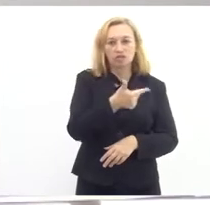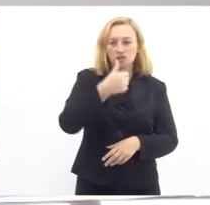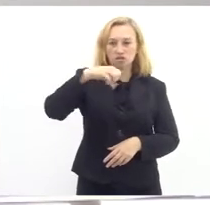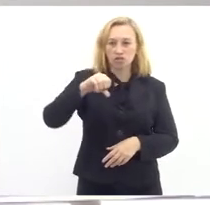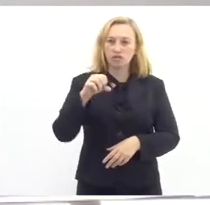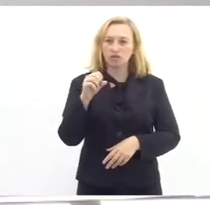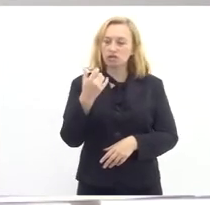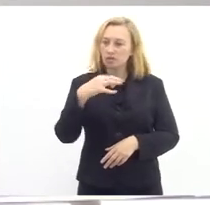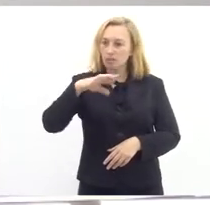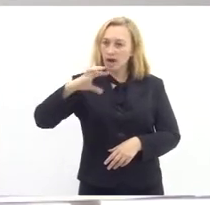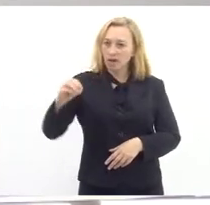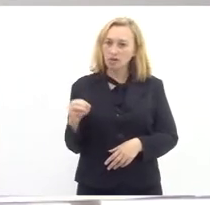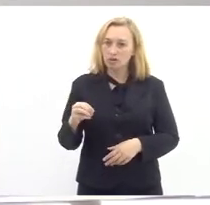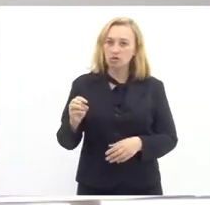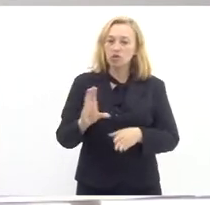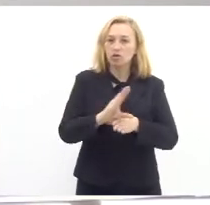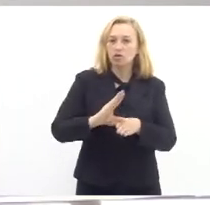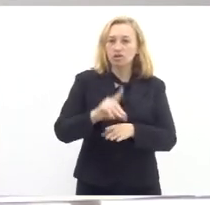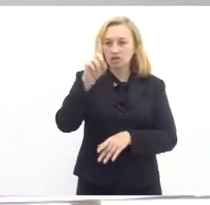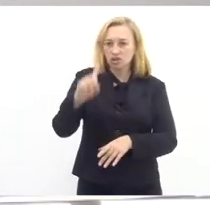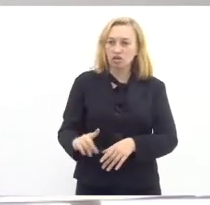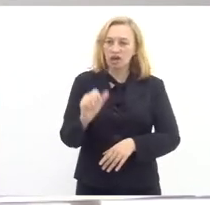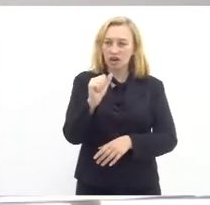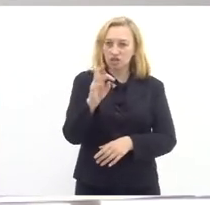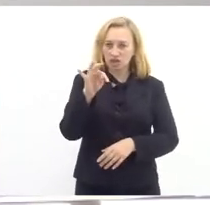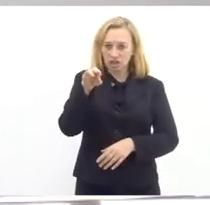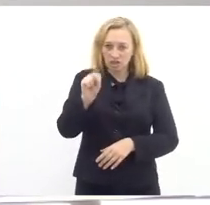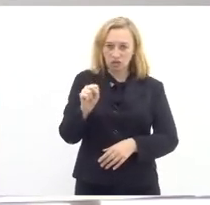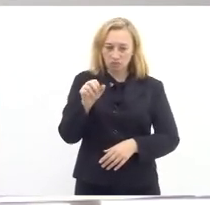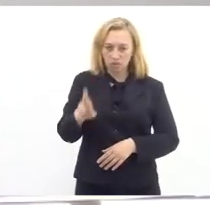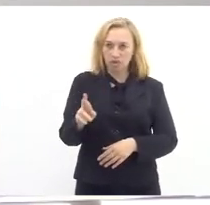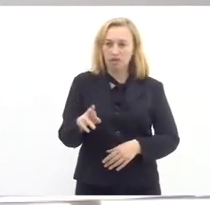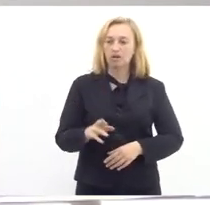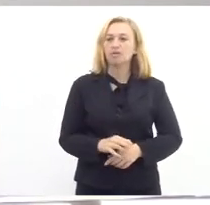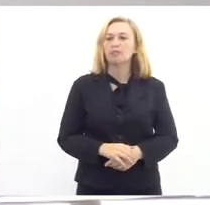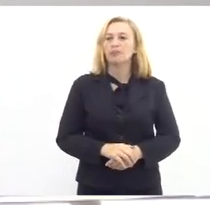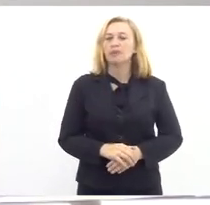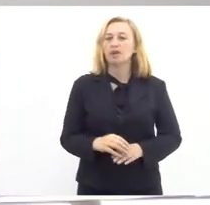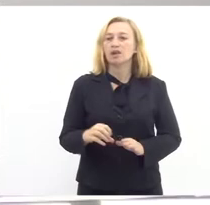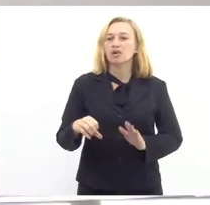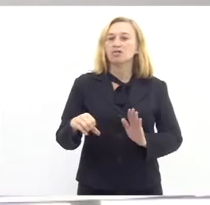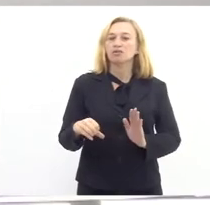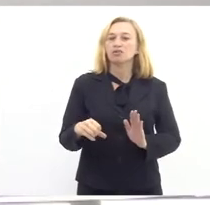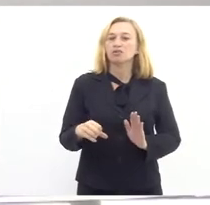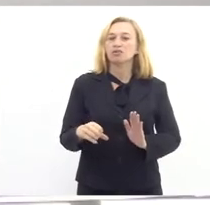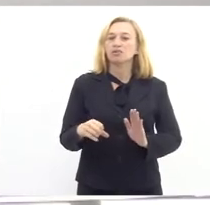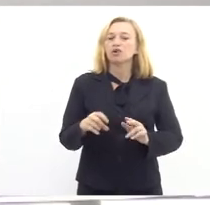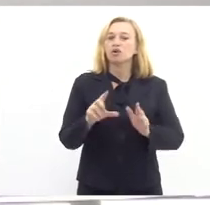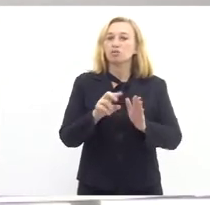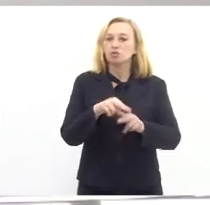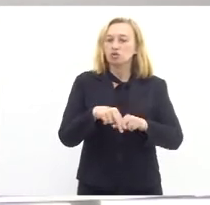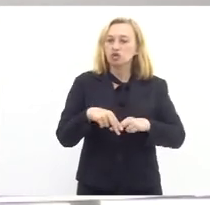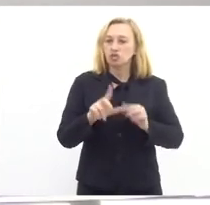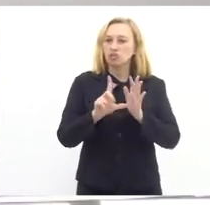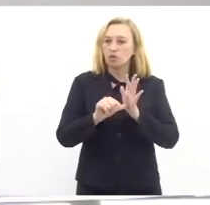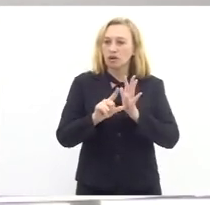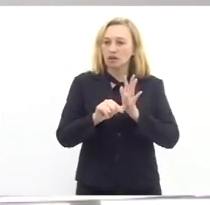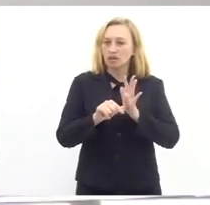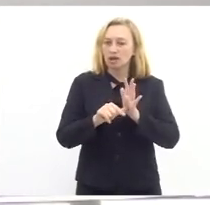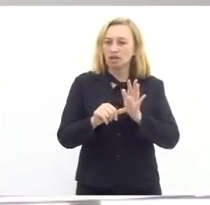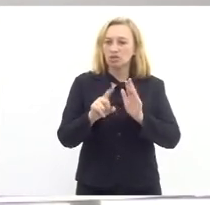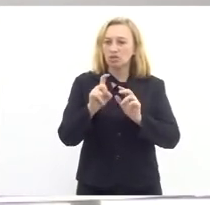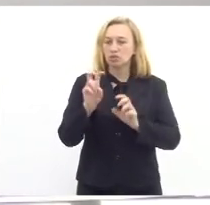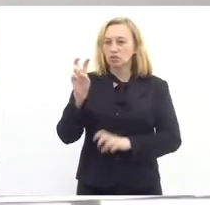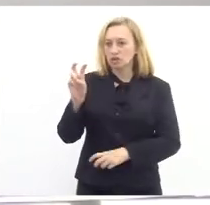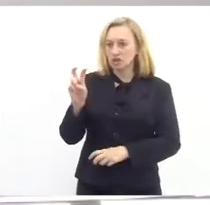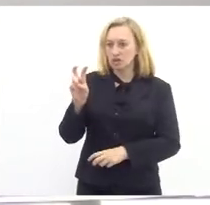março, pelo Conselho Diretor da GETRANSP. As penalidades foram impostas devido ao atraso do cumprimento dos 5 itens